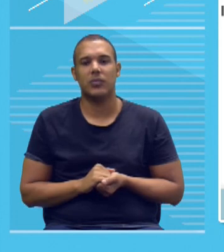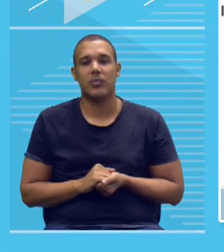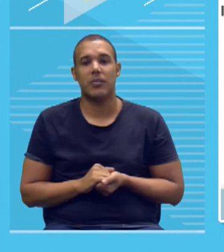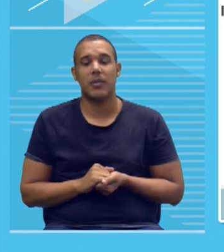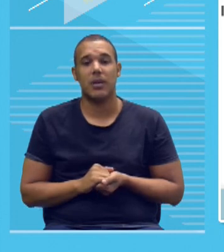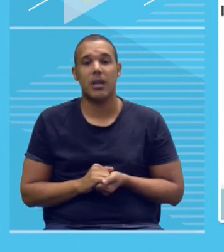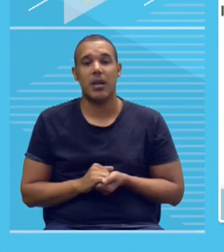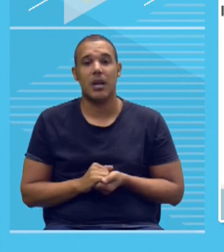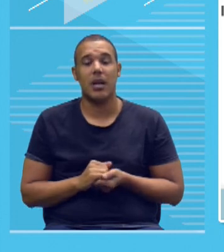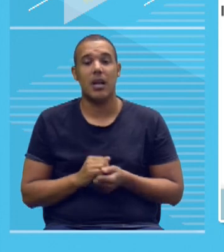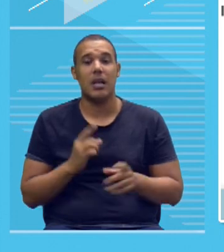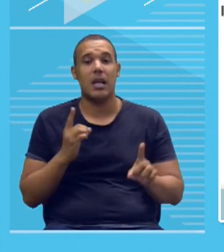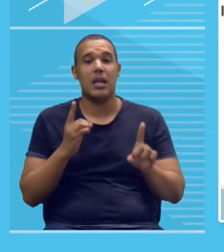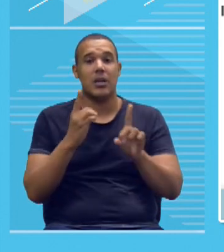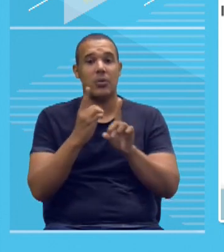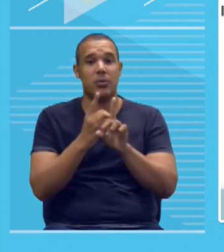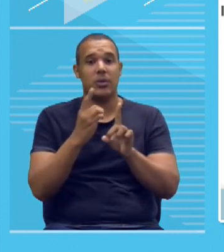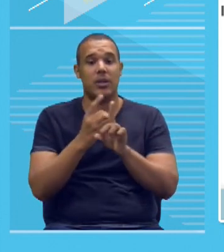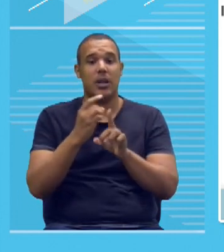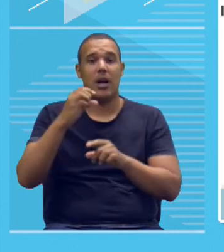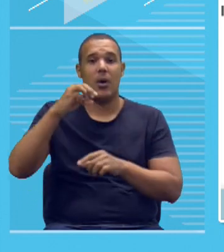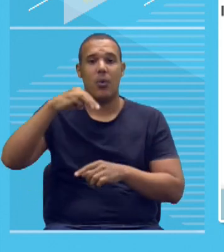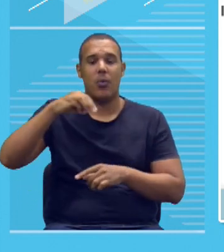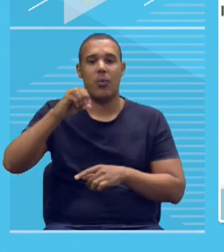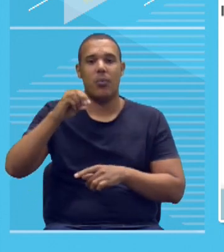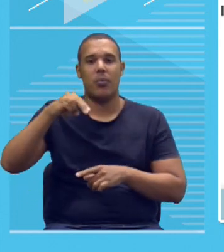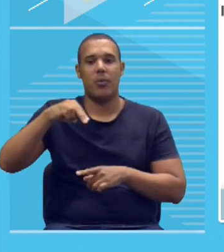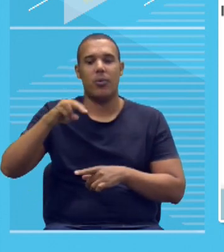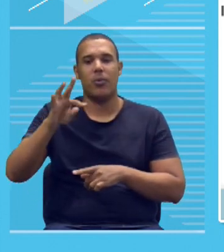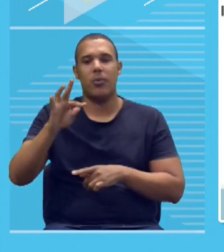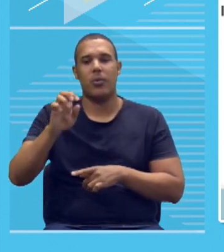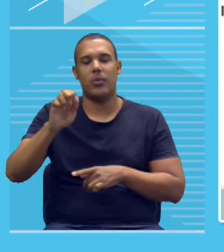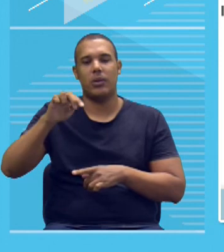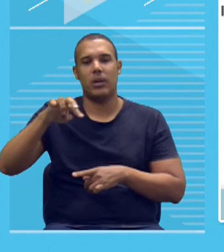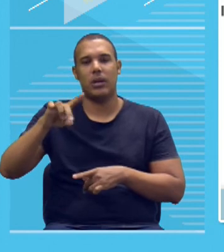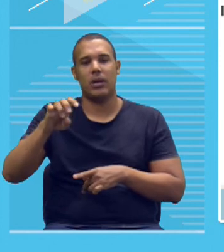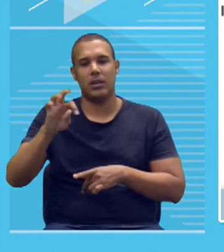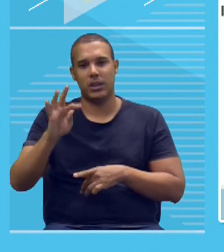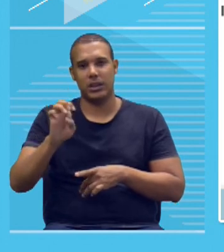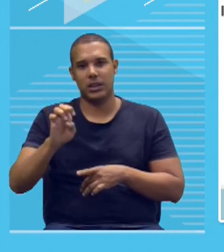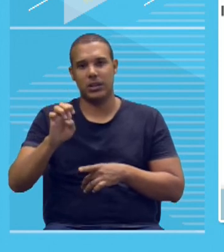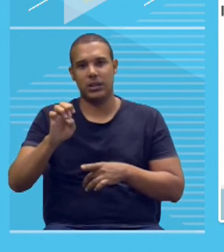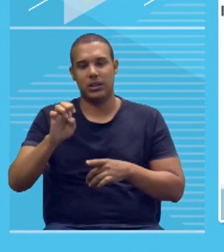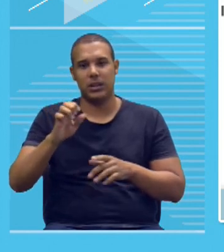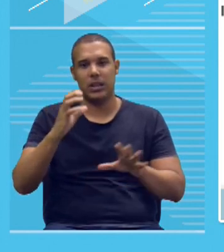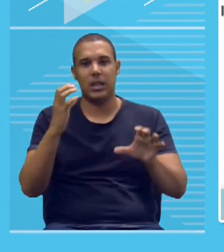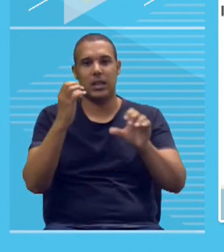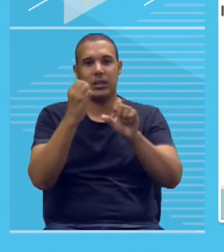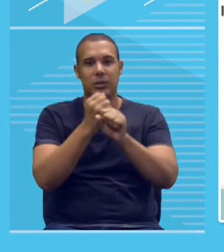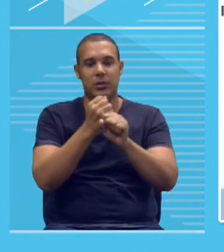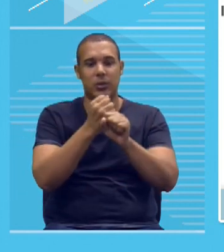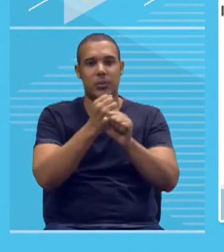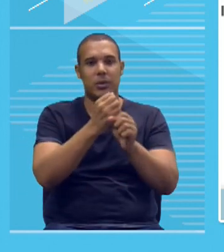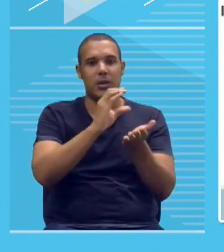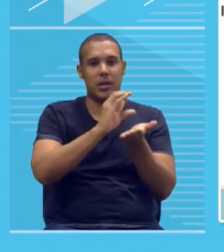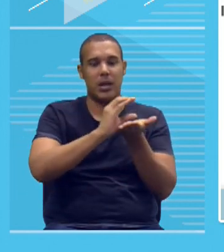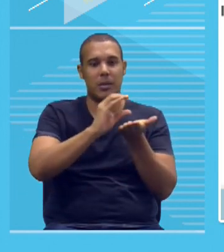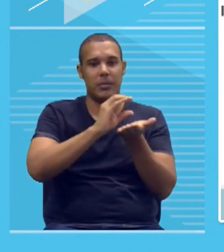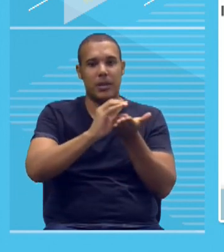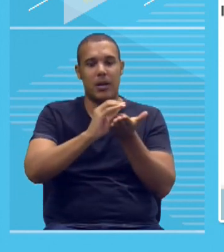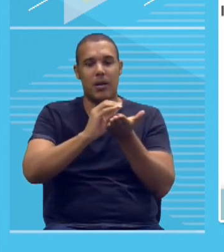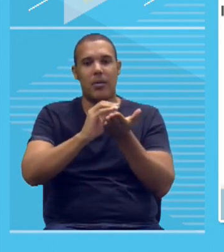o montante Professor montante é a soma do Capital + juros e o meu